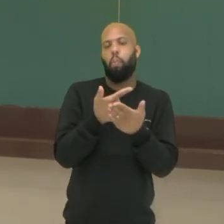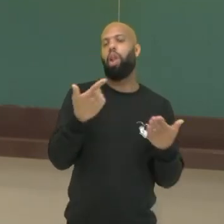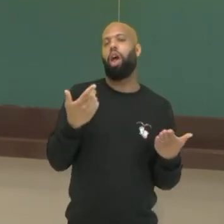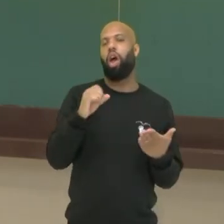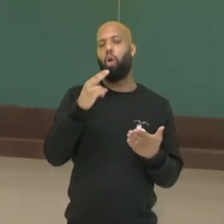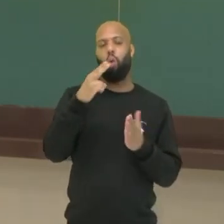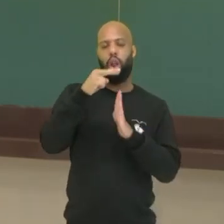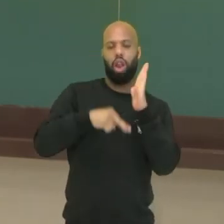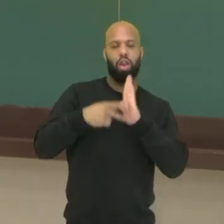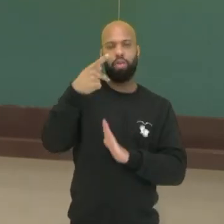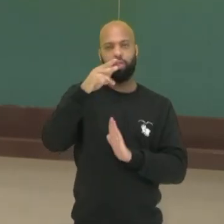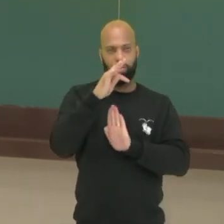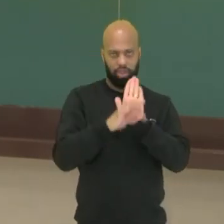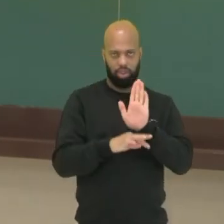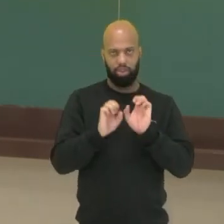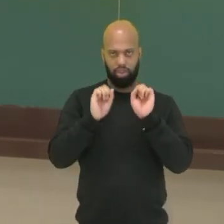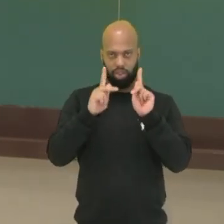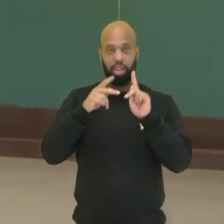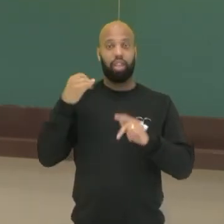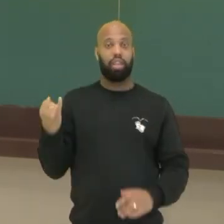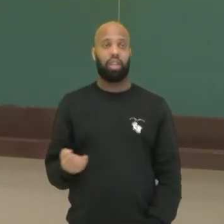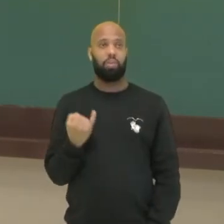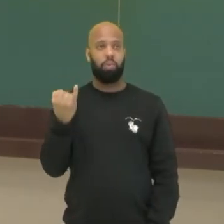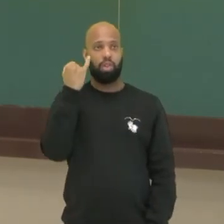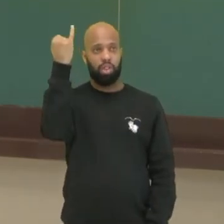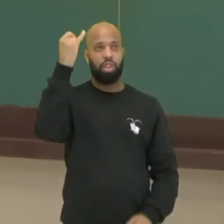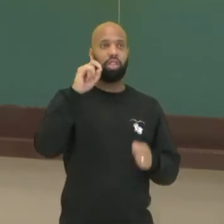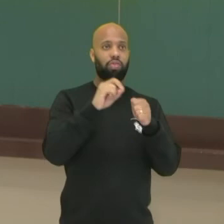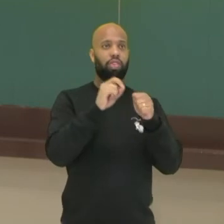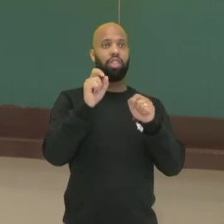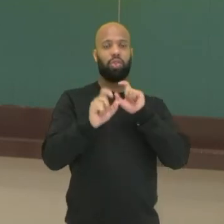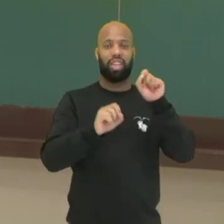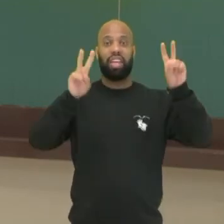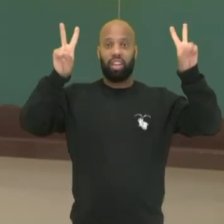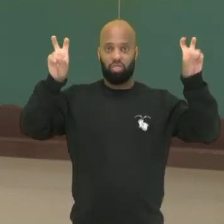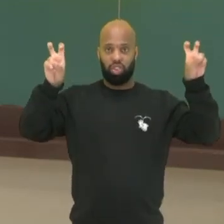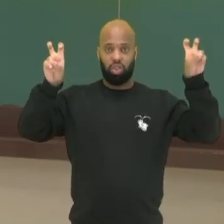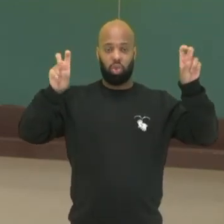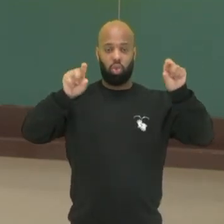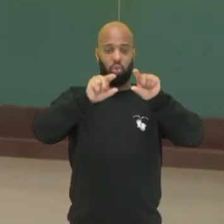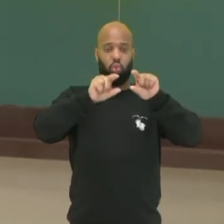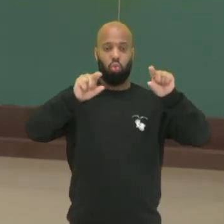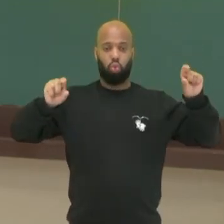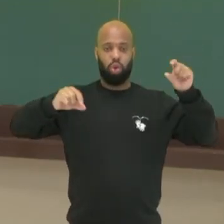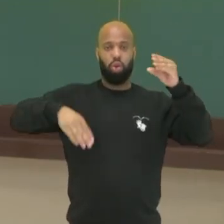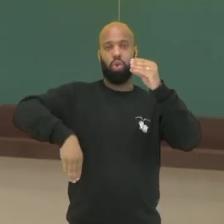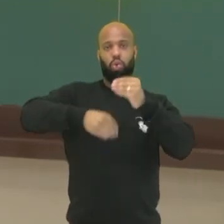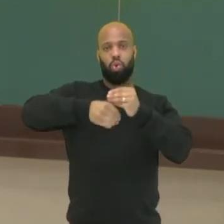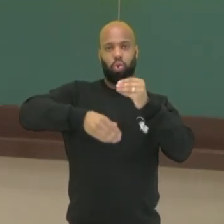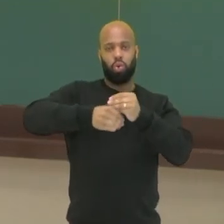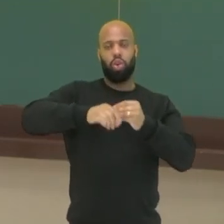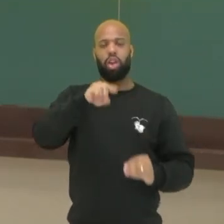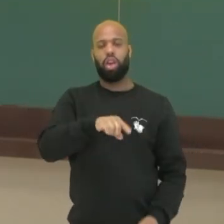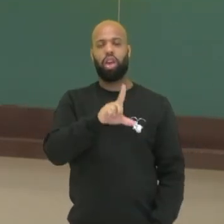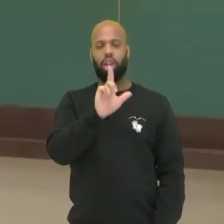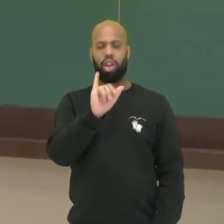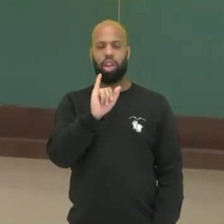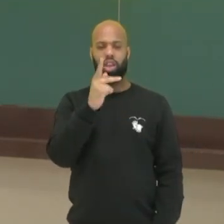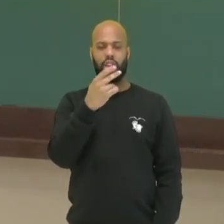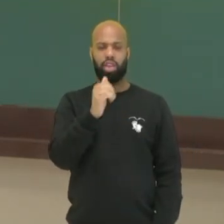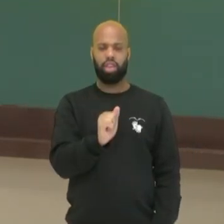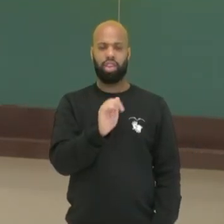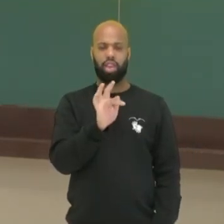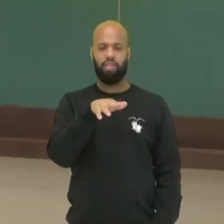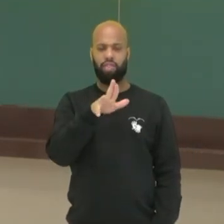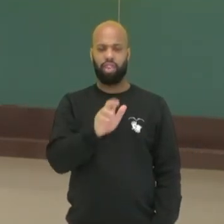seu texto. Não esqueça também de fazer um subtítulo ou a gravatinha, a linha fina, que